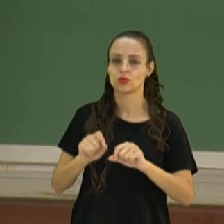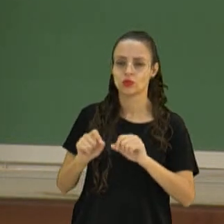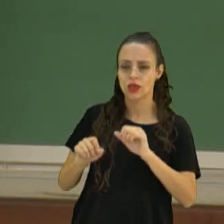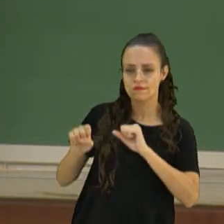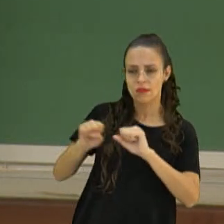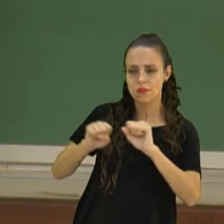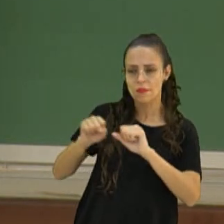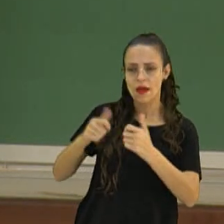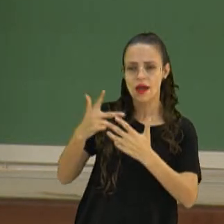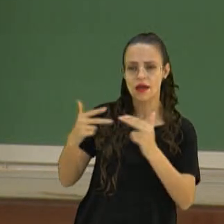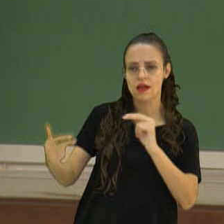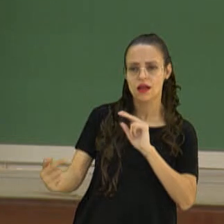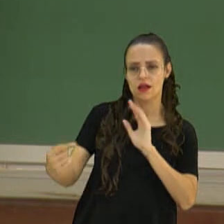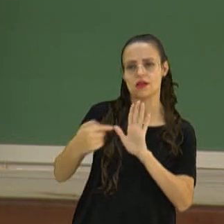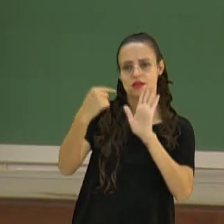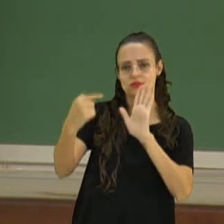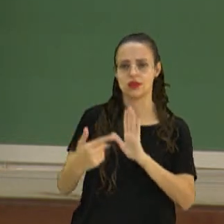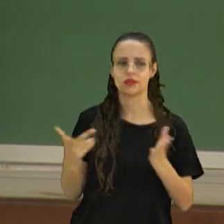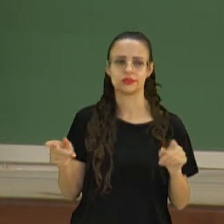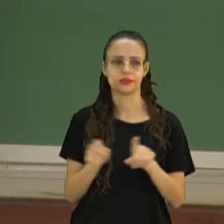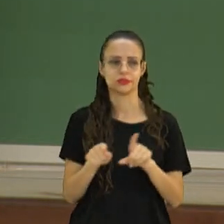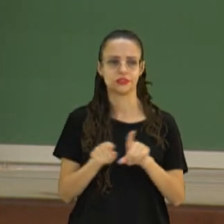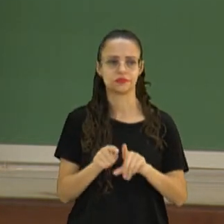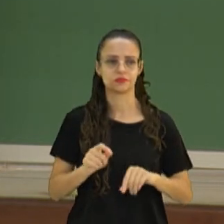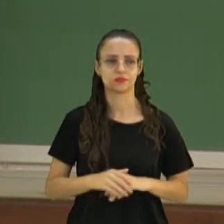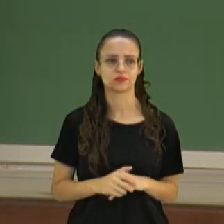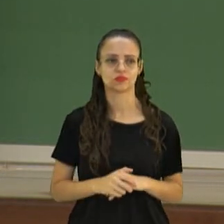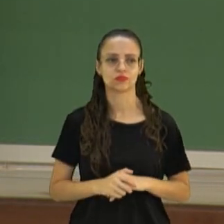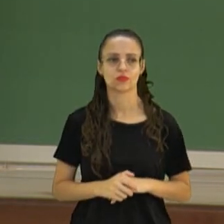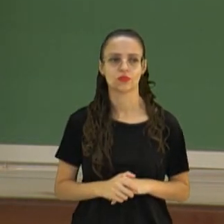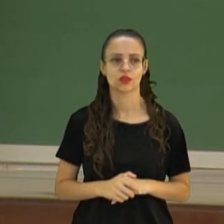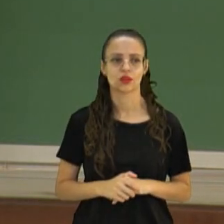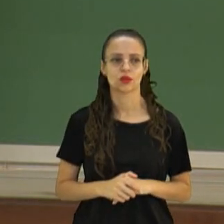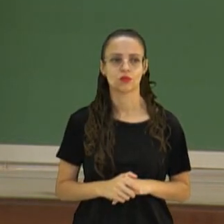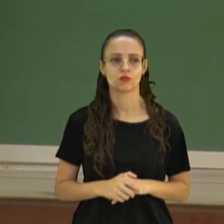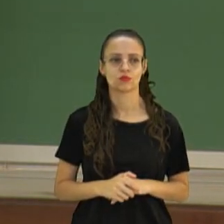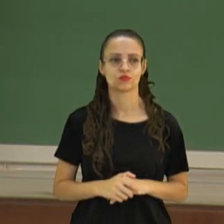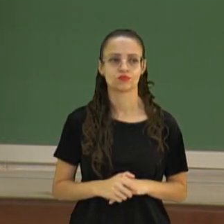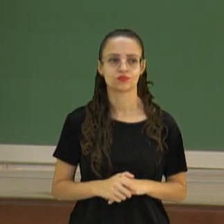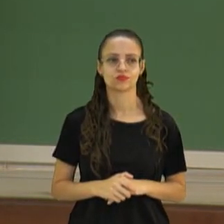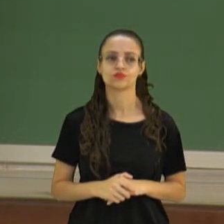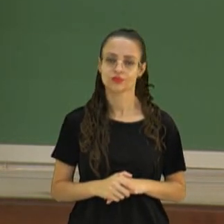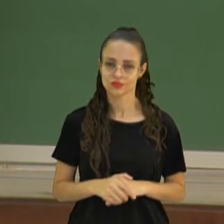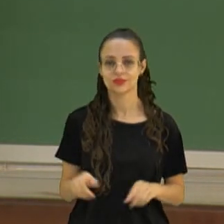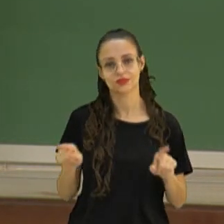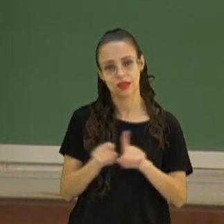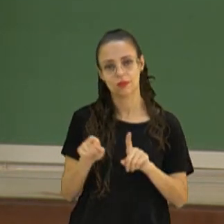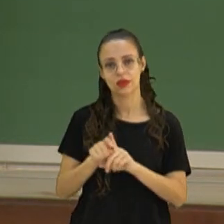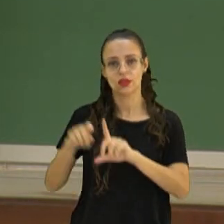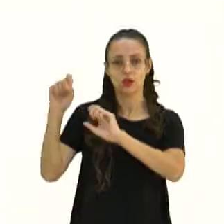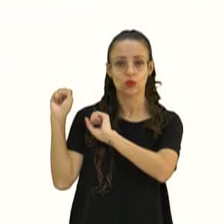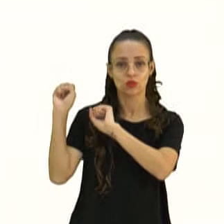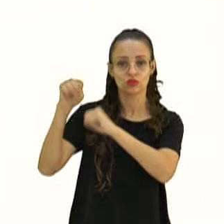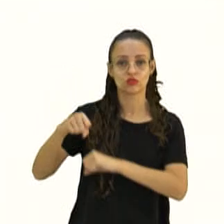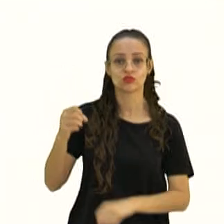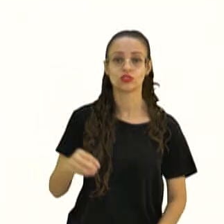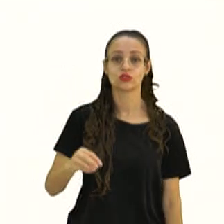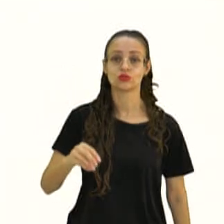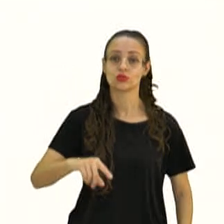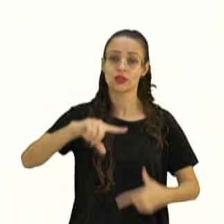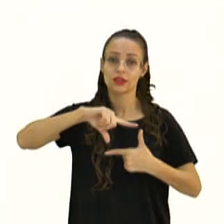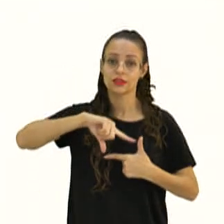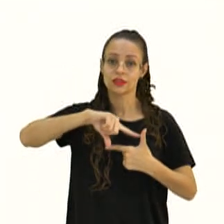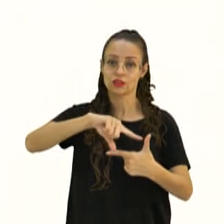ali a situação dentro do jiu-jitsu. Outra modalidade usada, né, é o jiu-jitsu tradicional, né, que é a antiga arte